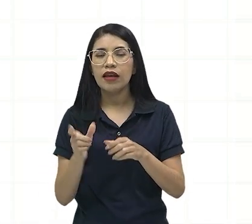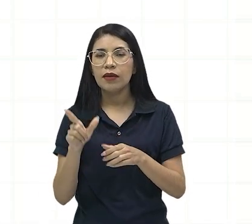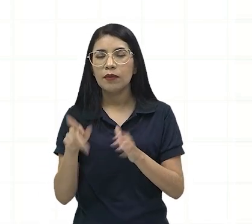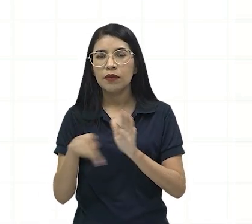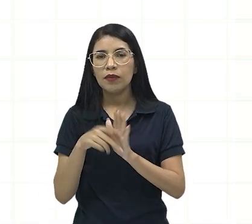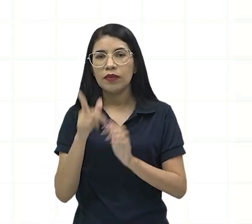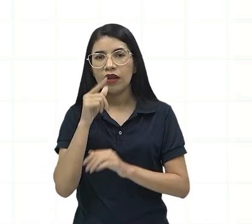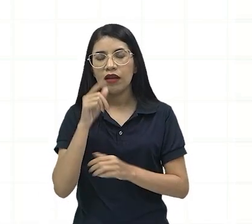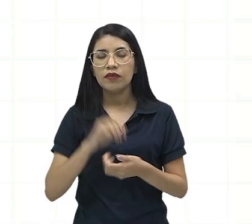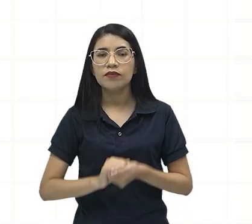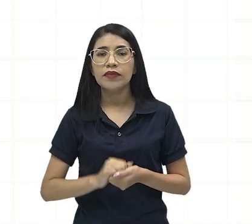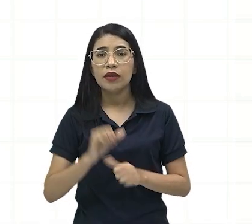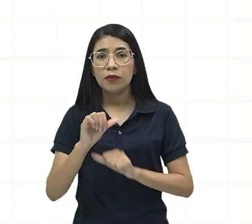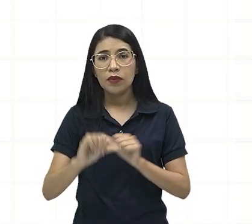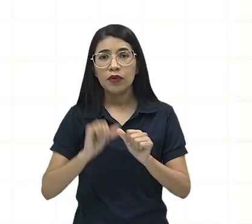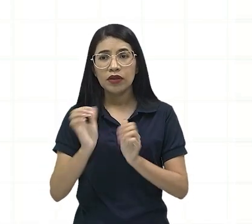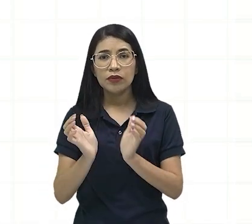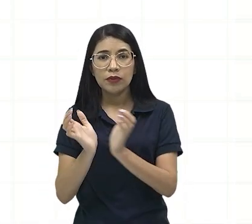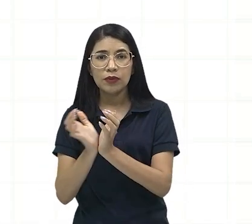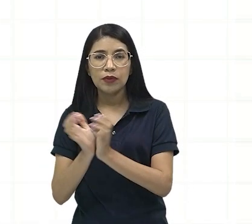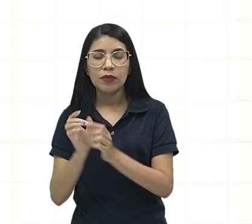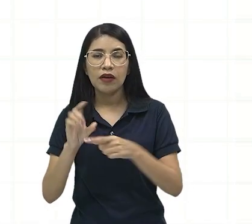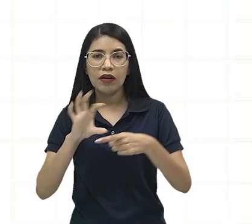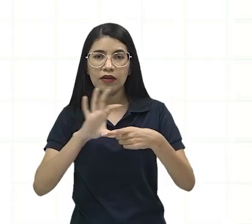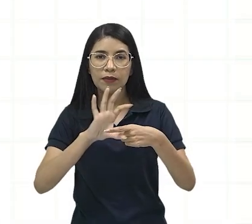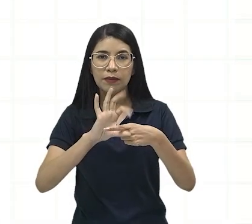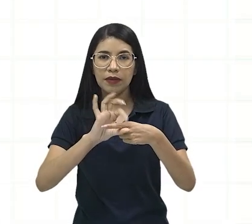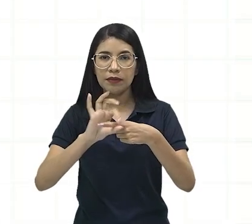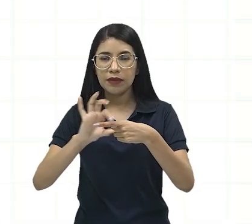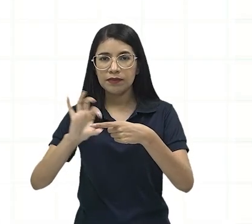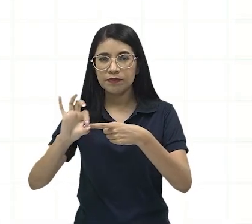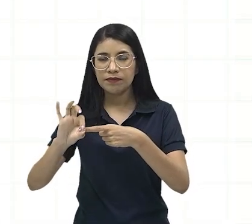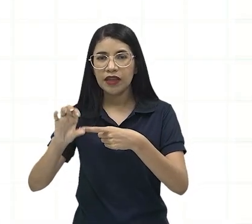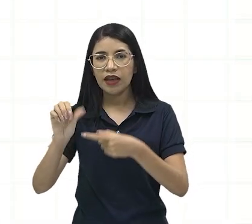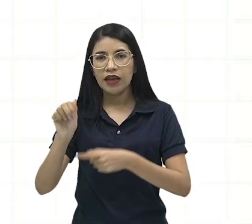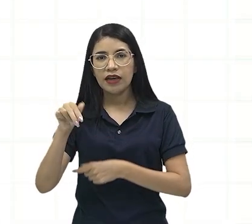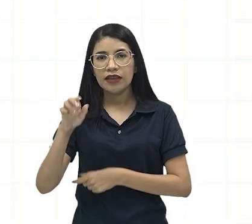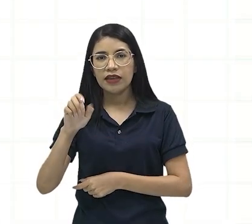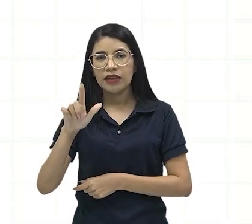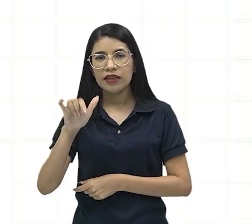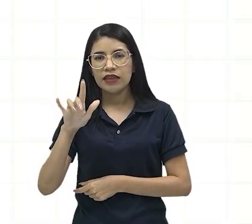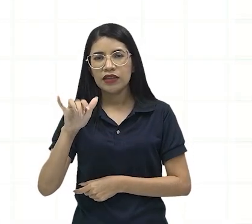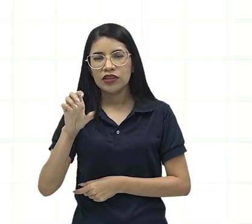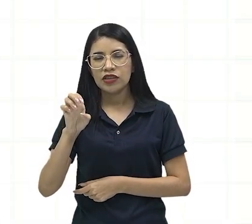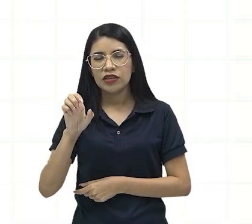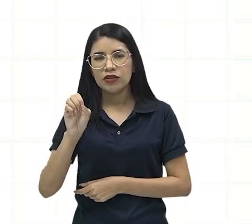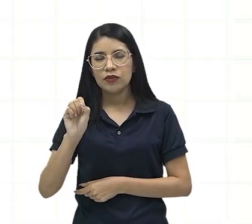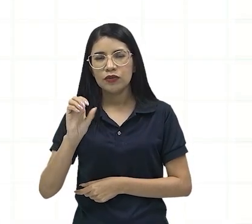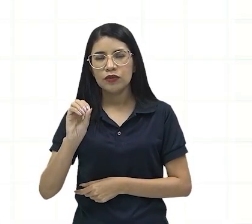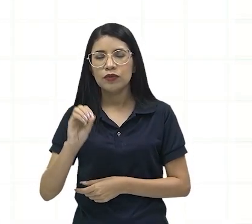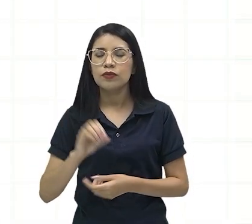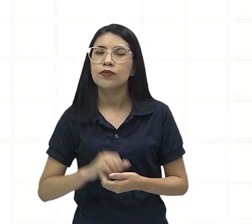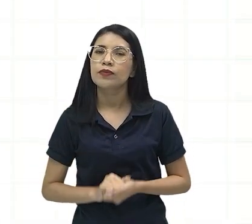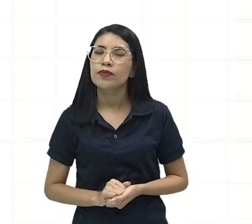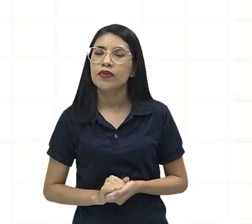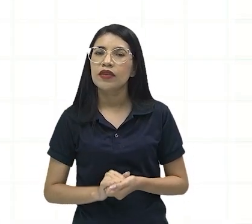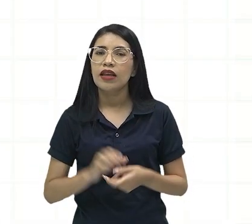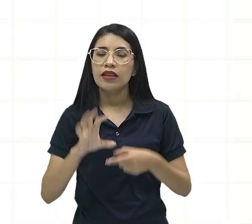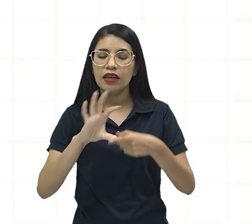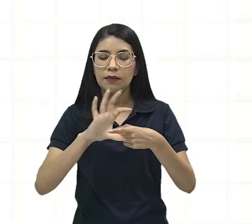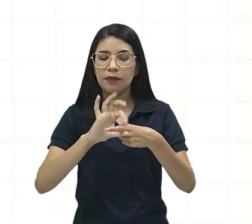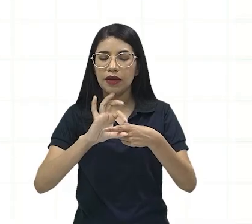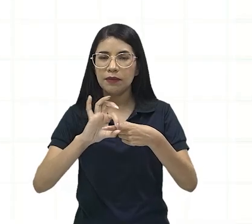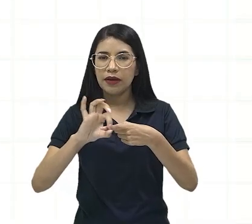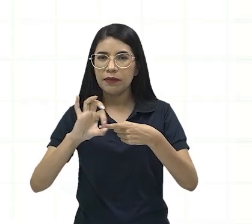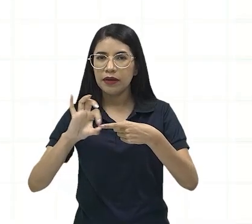do reino animal, olha, como os anelídeos, né? O corpo alongado, ele é segmentado